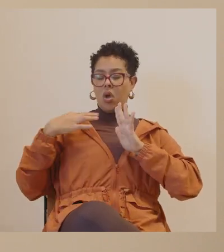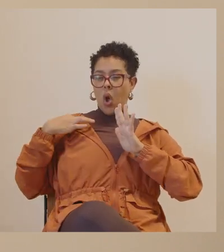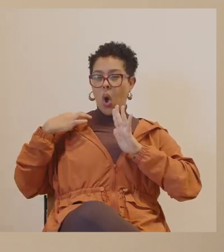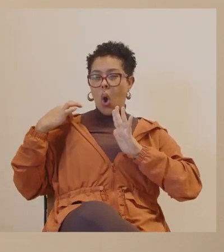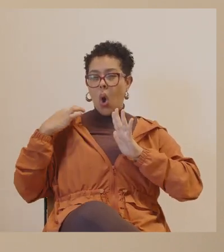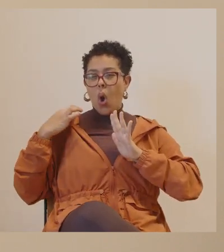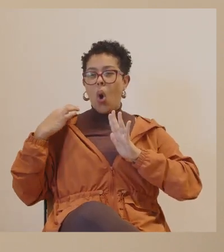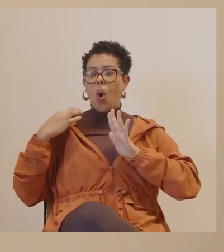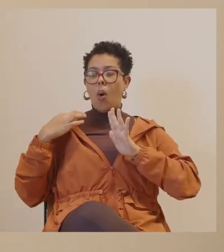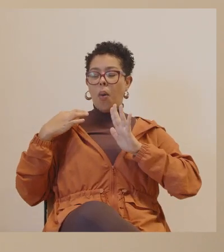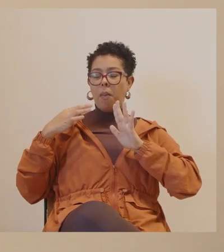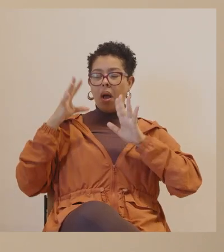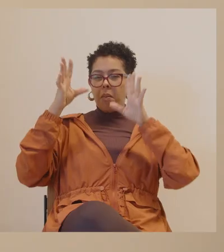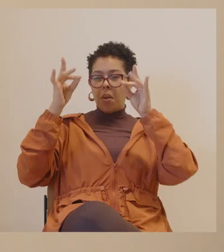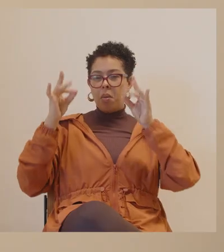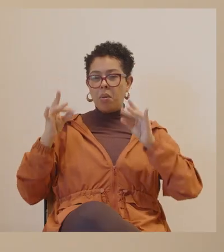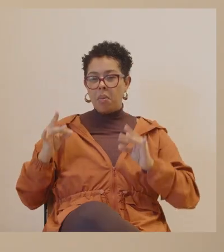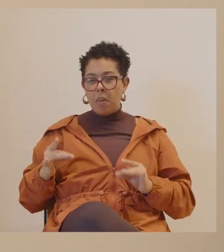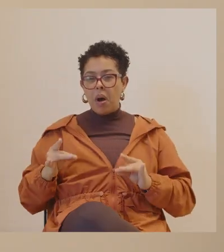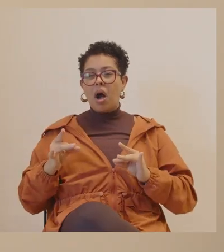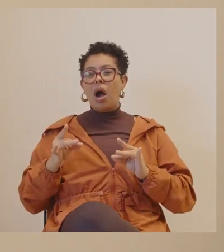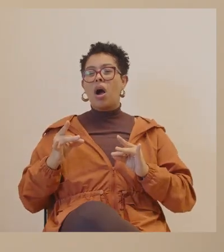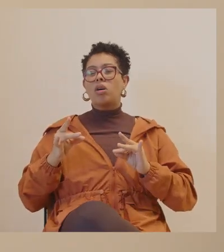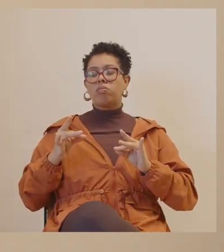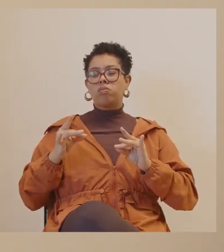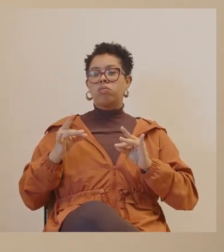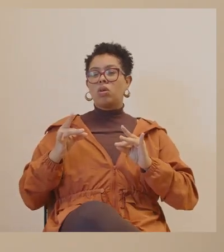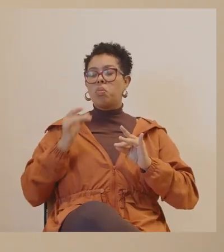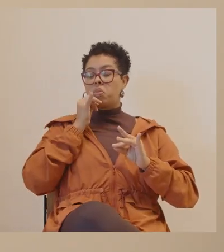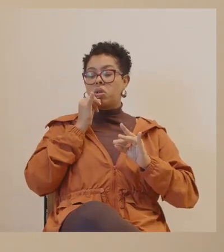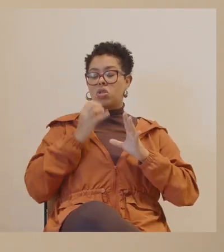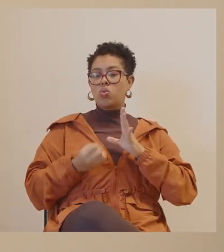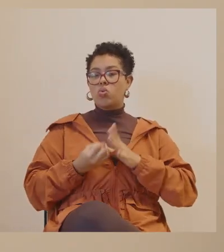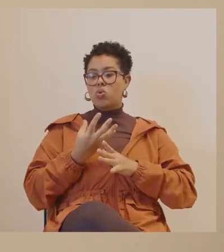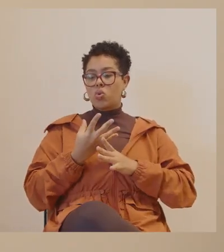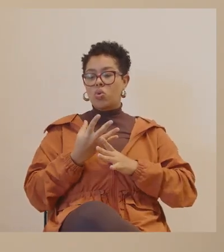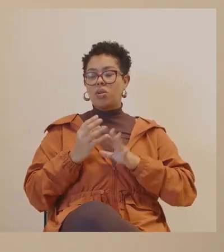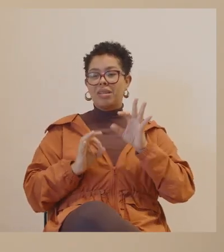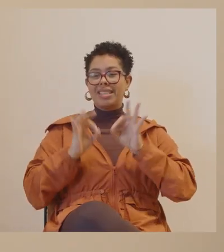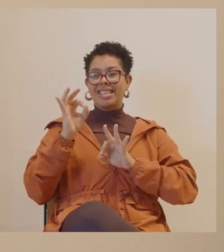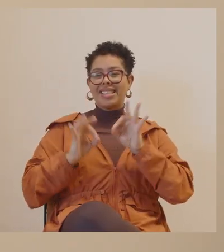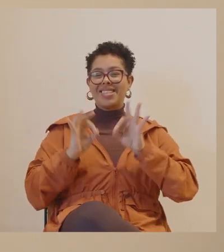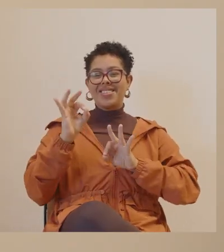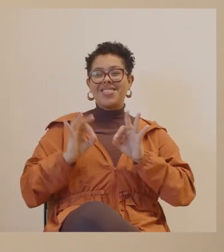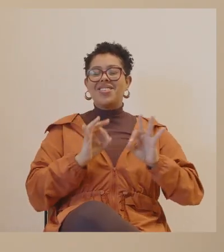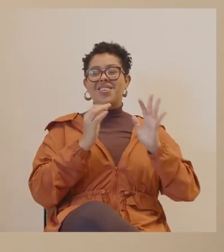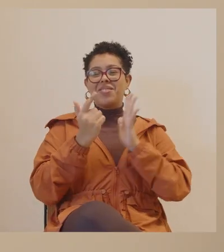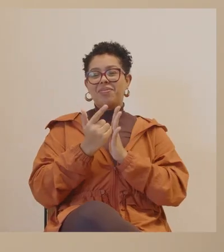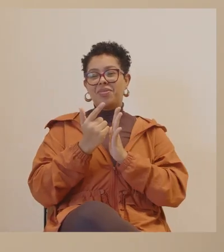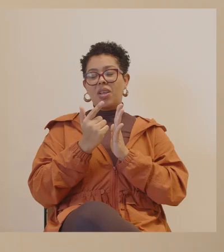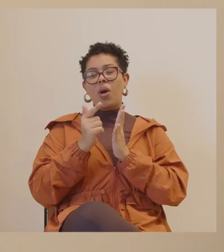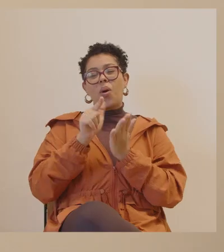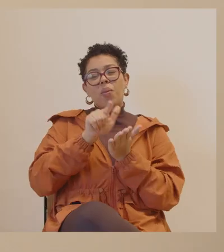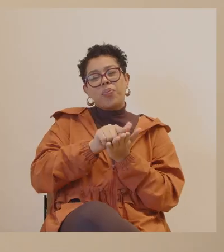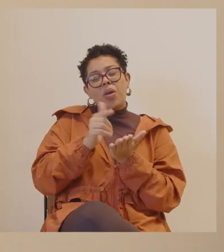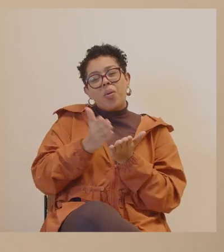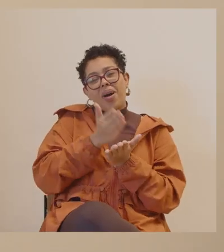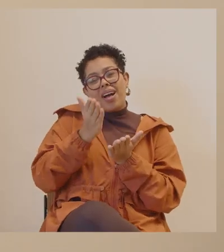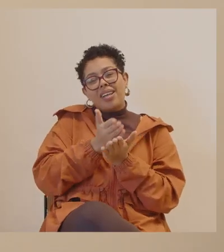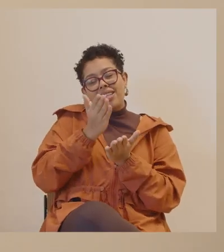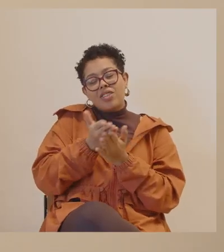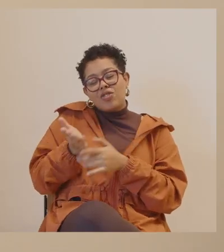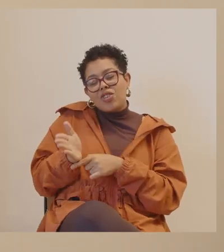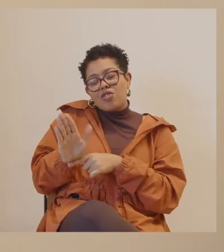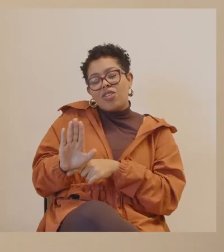vestuário, né, elementos decorativos, objetos decorativos, etc., e que criou também uma revista especializada que auxiliava esses